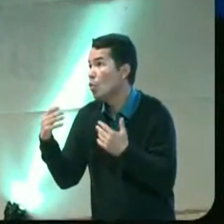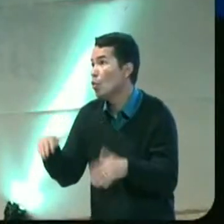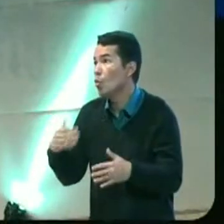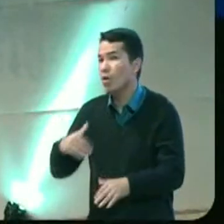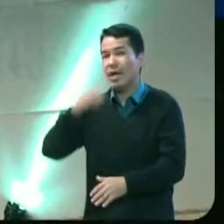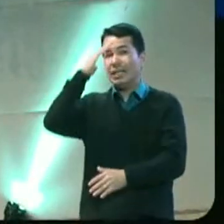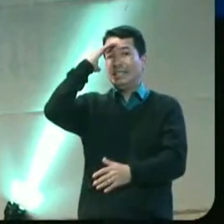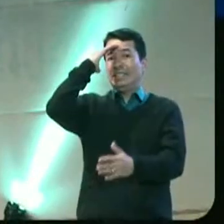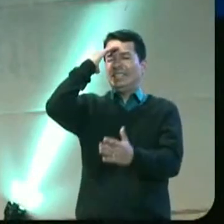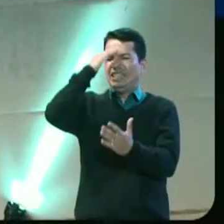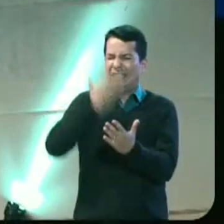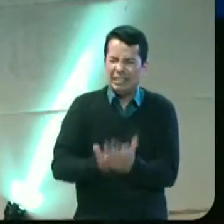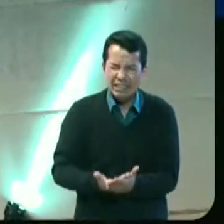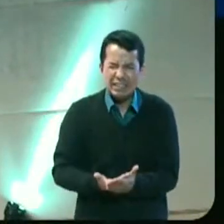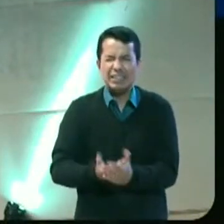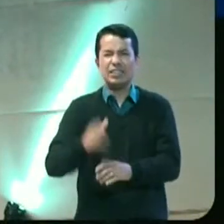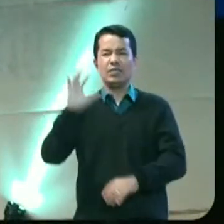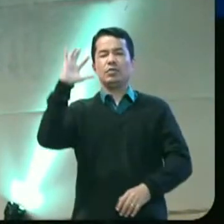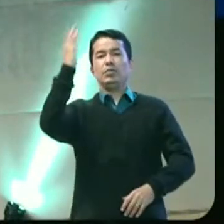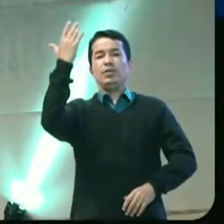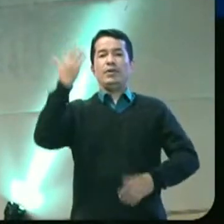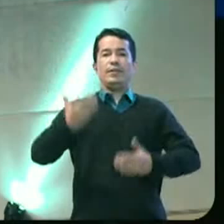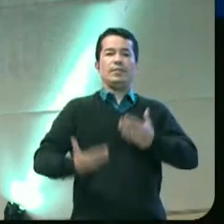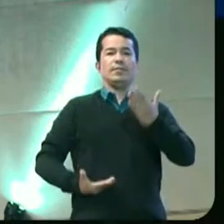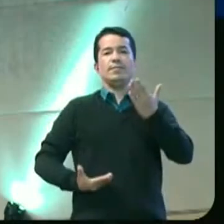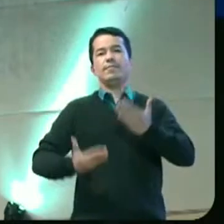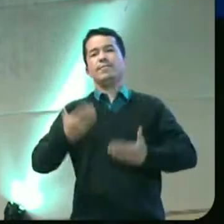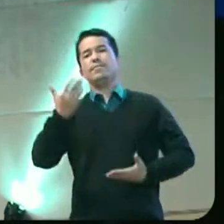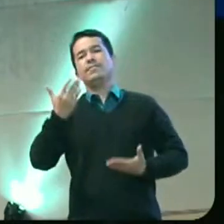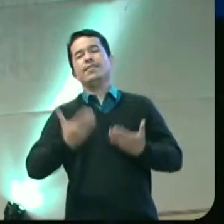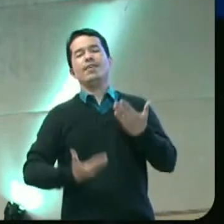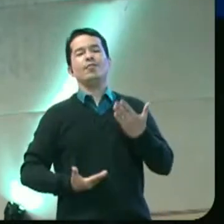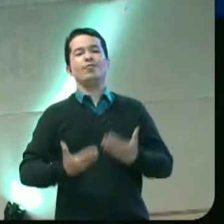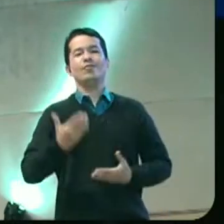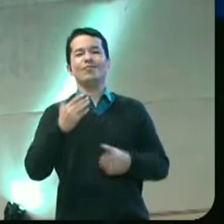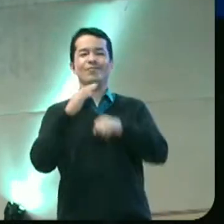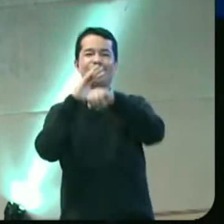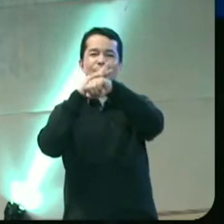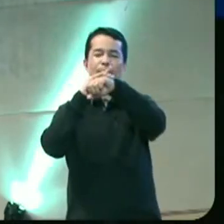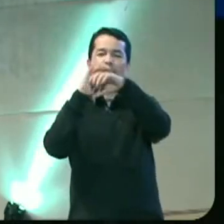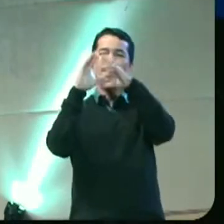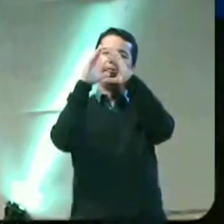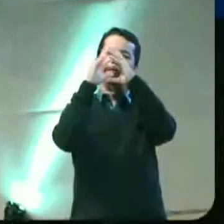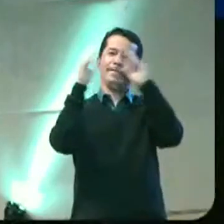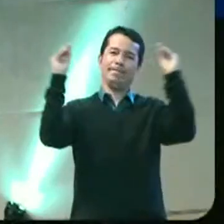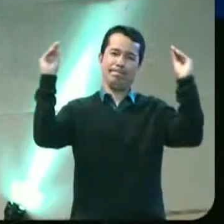acreditou. Ele ouviu a palavra de que o servo havia sido curado e foi para casa.